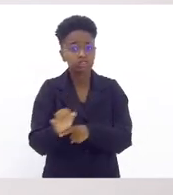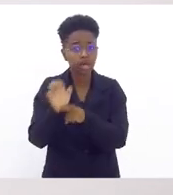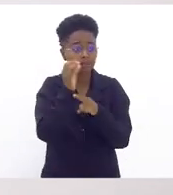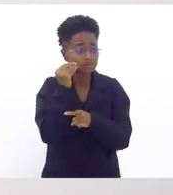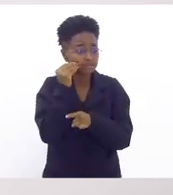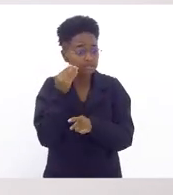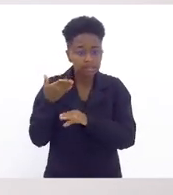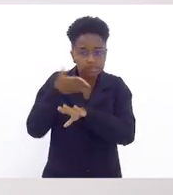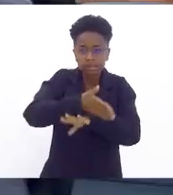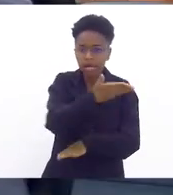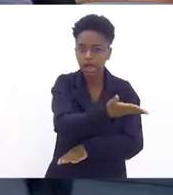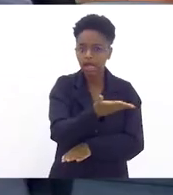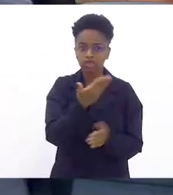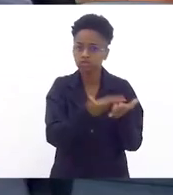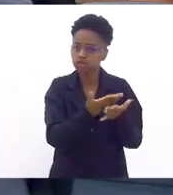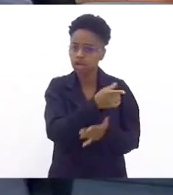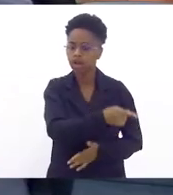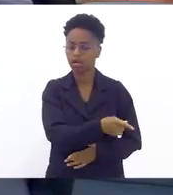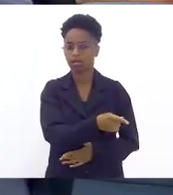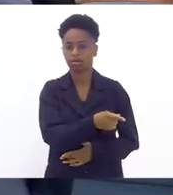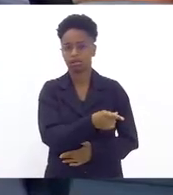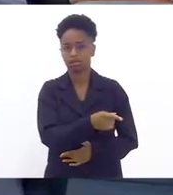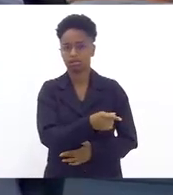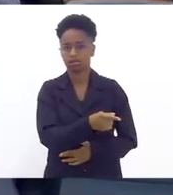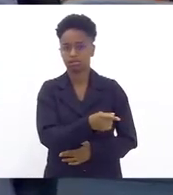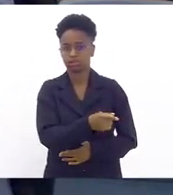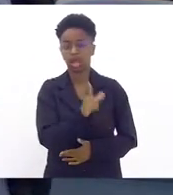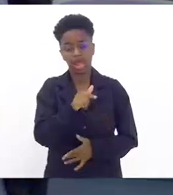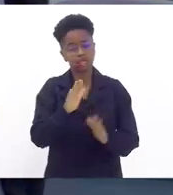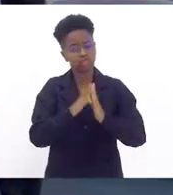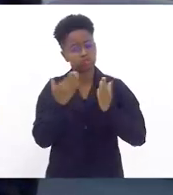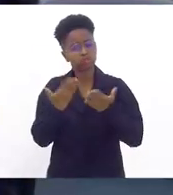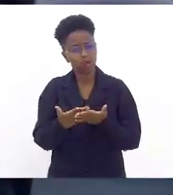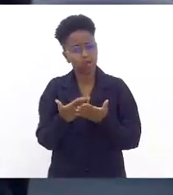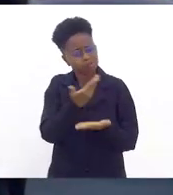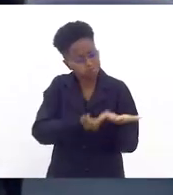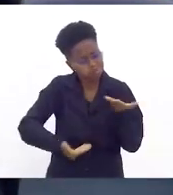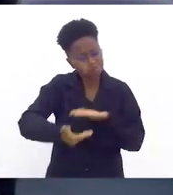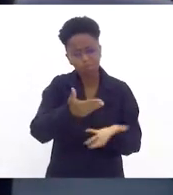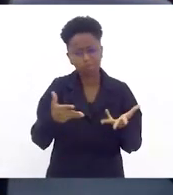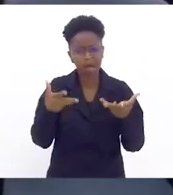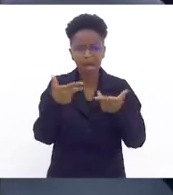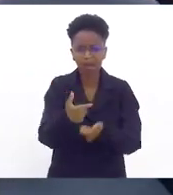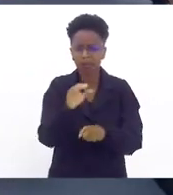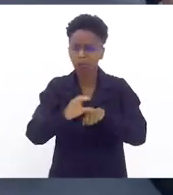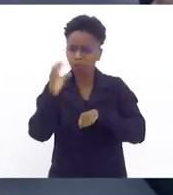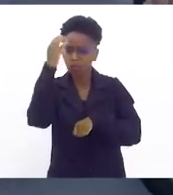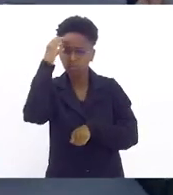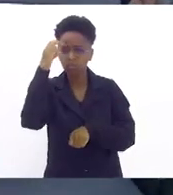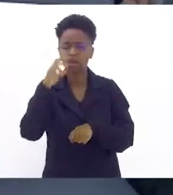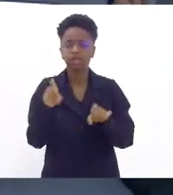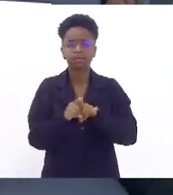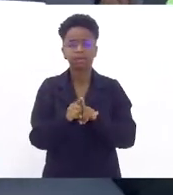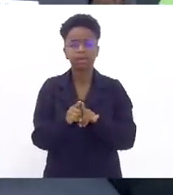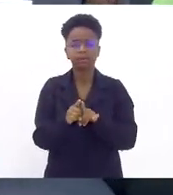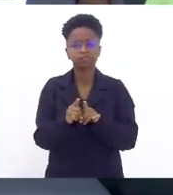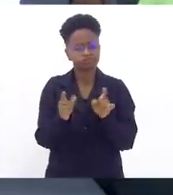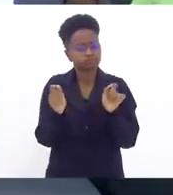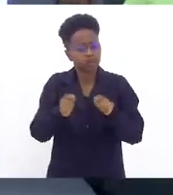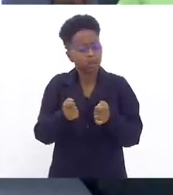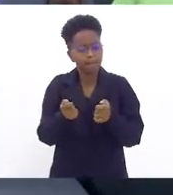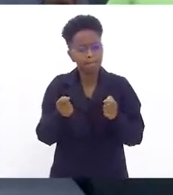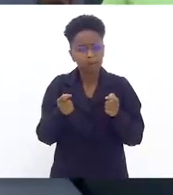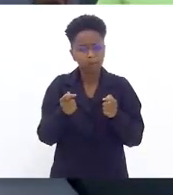estudar na escola de teatro Martins Pena é uma escola rica em troca em cultura que dá possibilidade